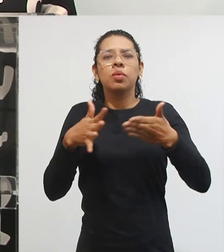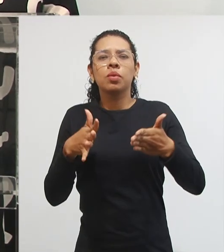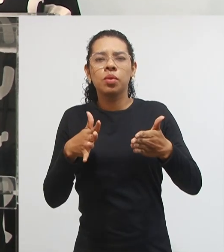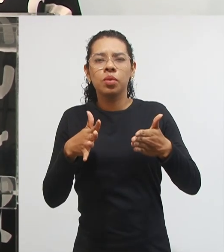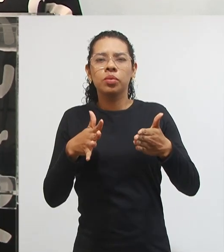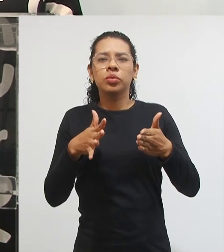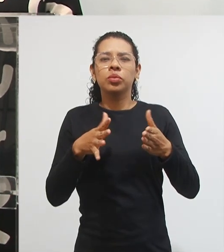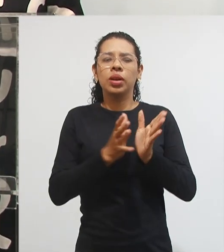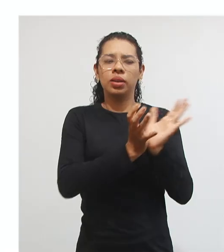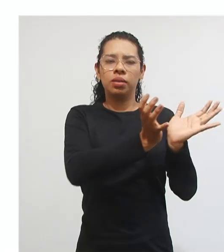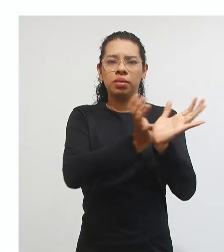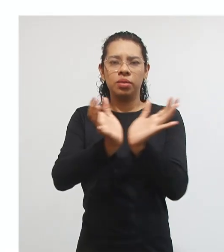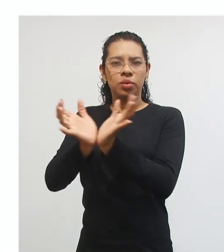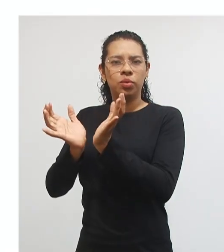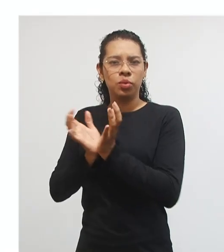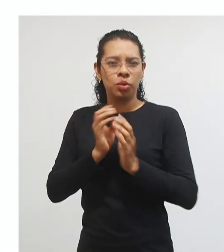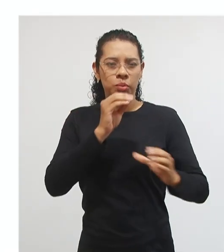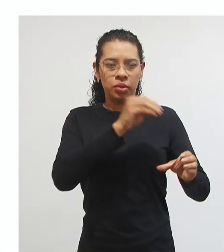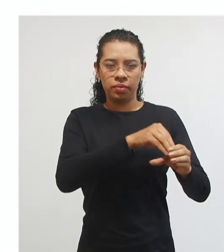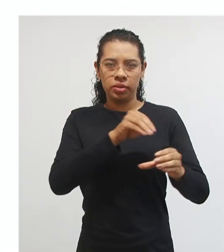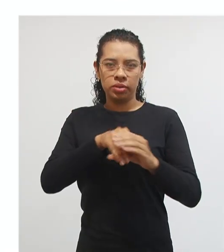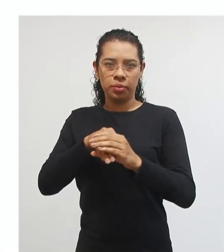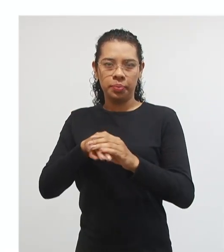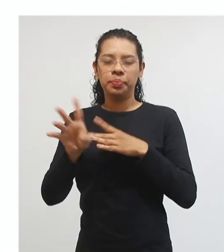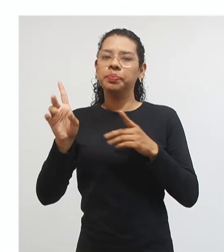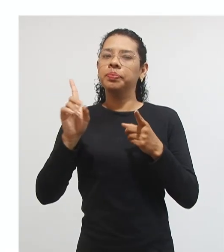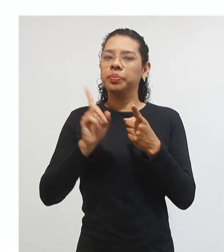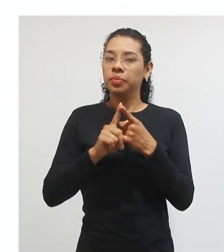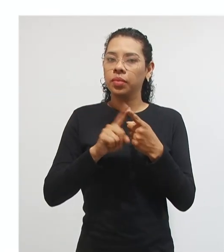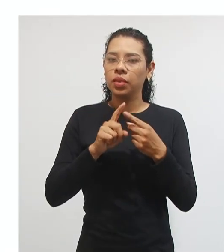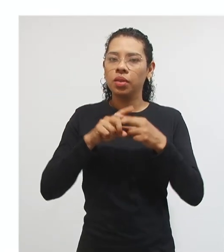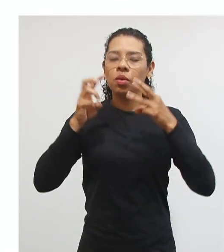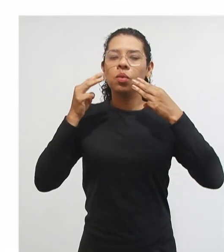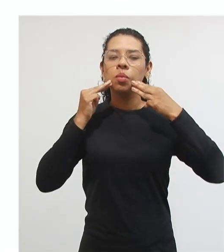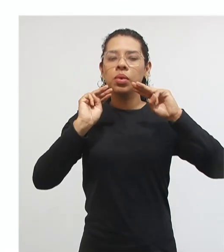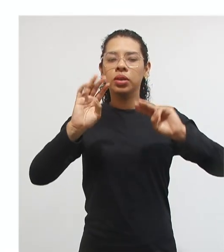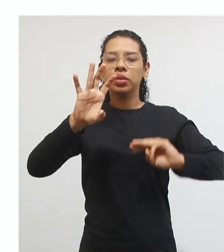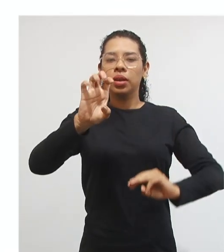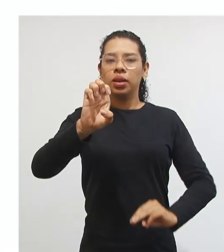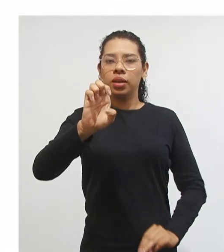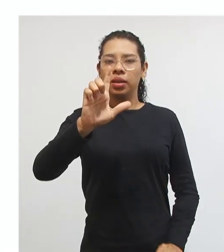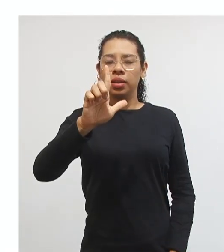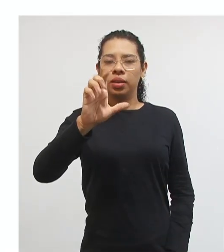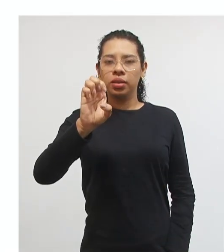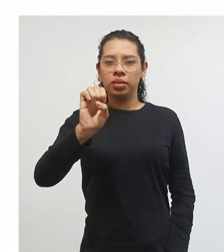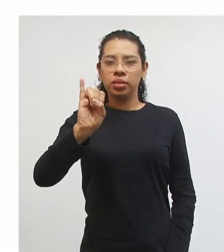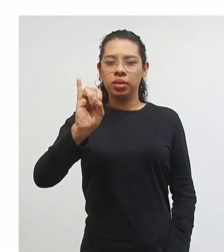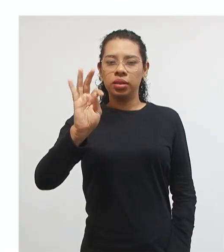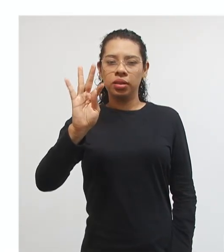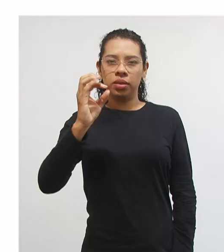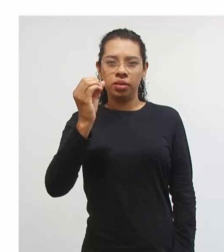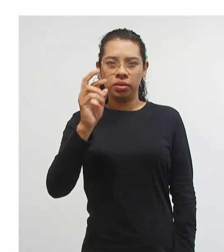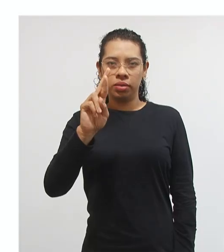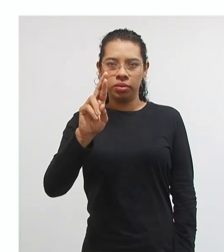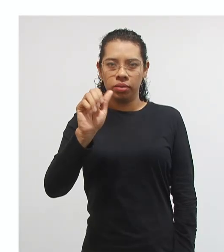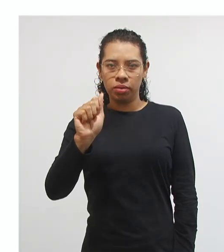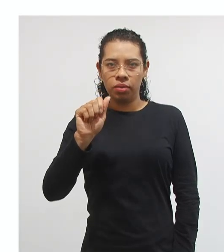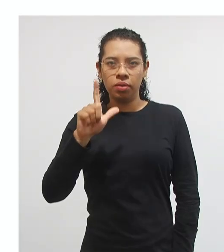certo? Já o marketing eleitoral é aquele que é utilizado na eleição, né? Então, para